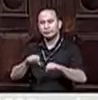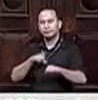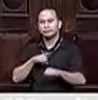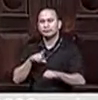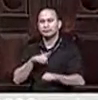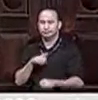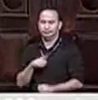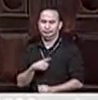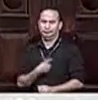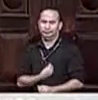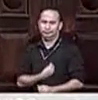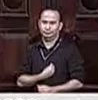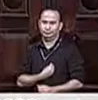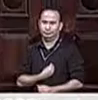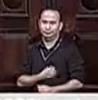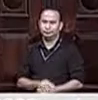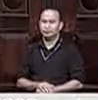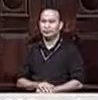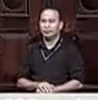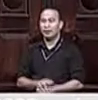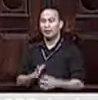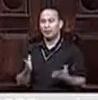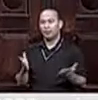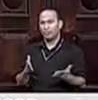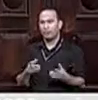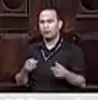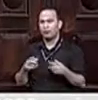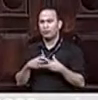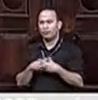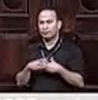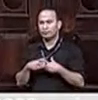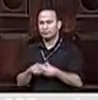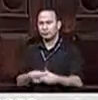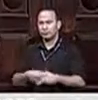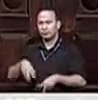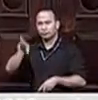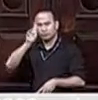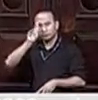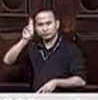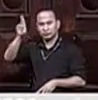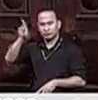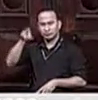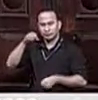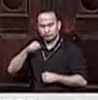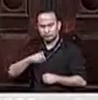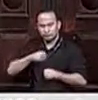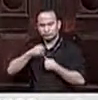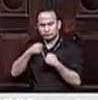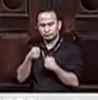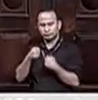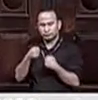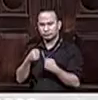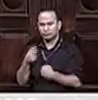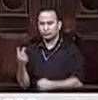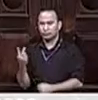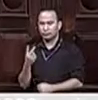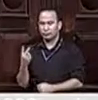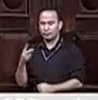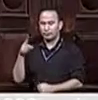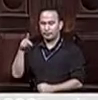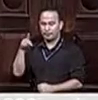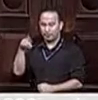vivendo. Agora foi um atrito de um chefe de poder, ambos do PMDB.